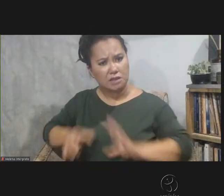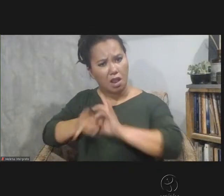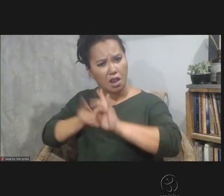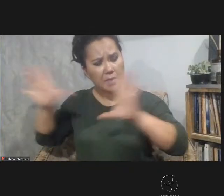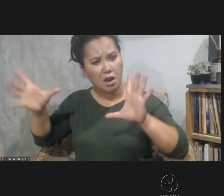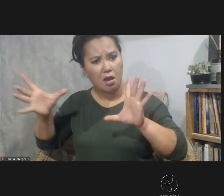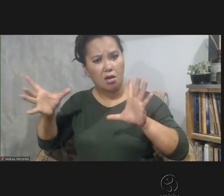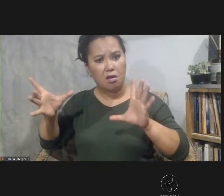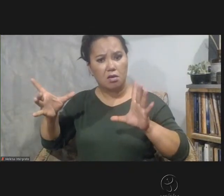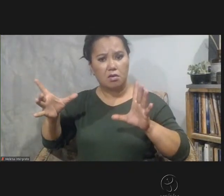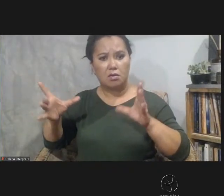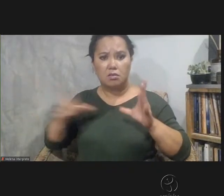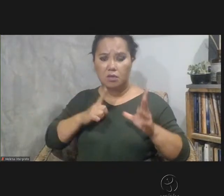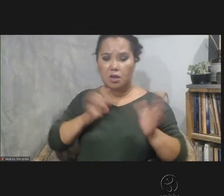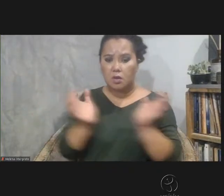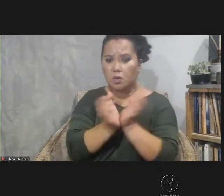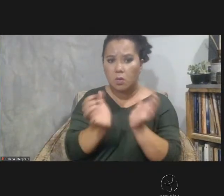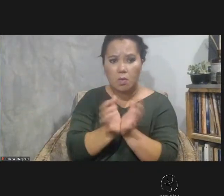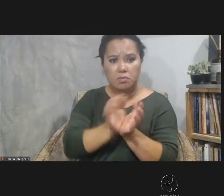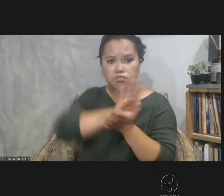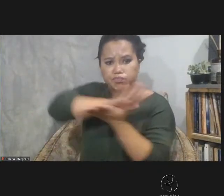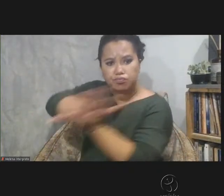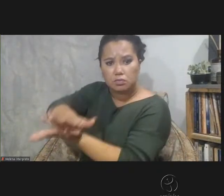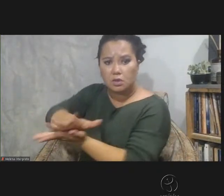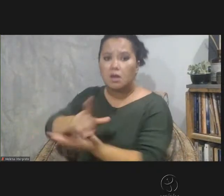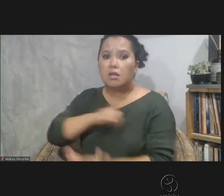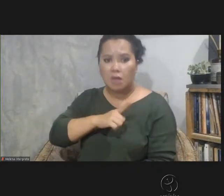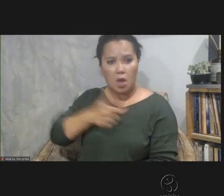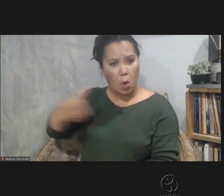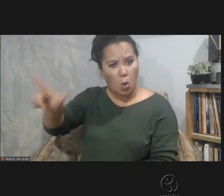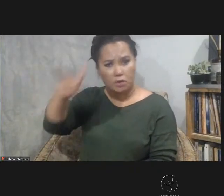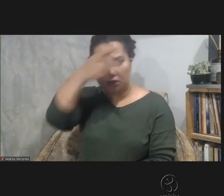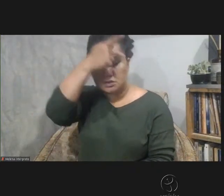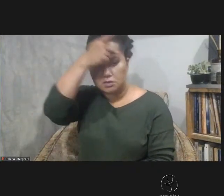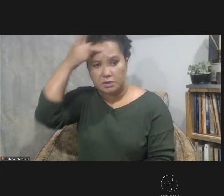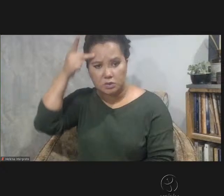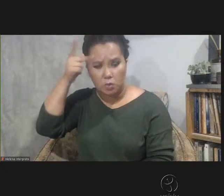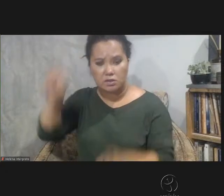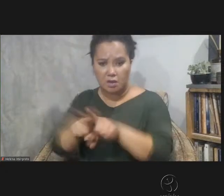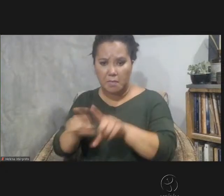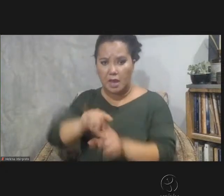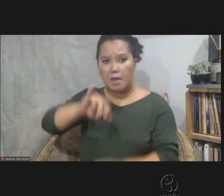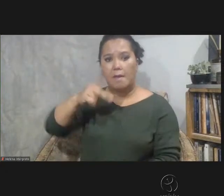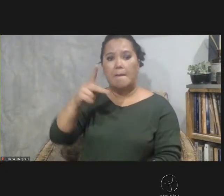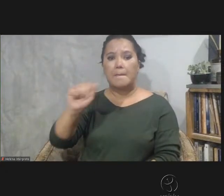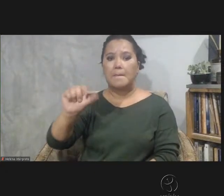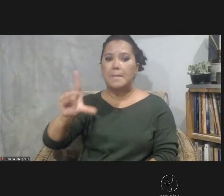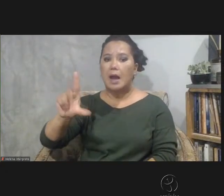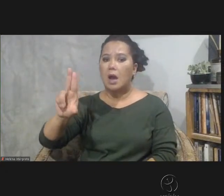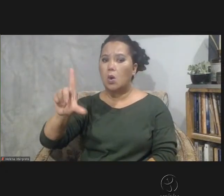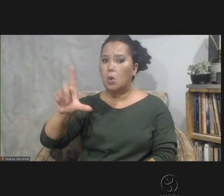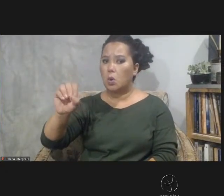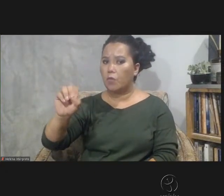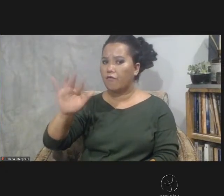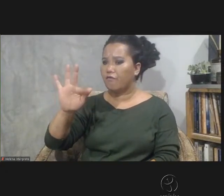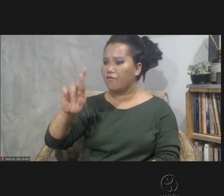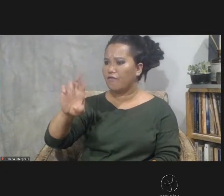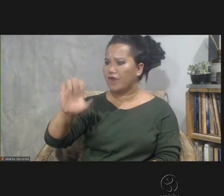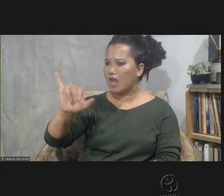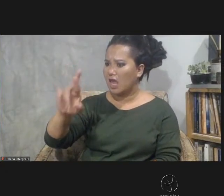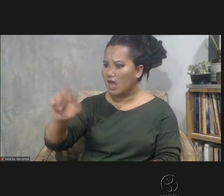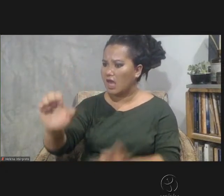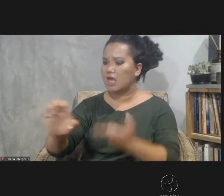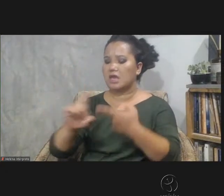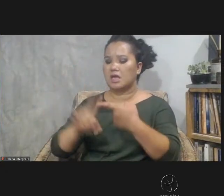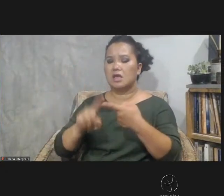notáveis, como John Dewey e Paulo Freire, é importante suprimir as ideias que inspiraram a criação dessa